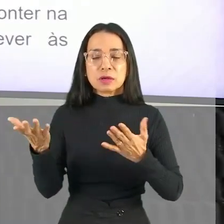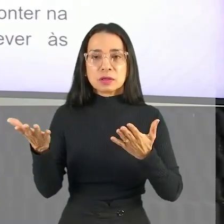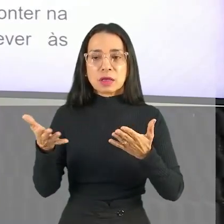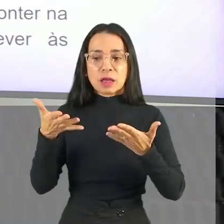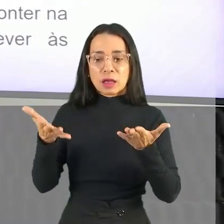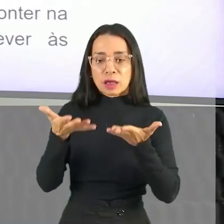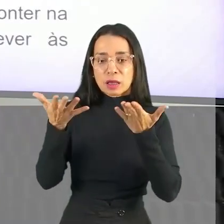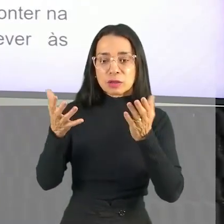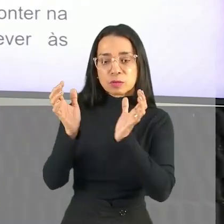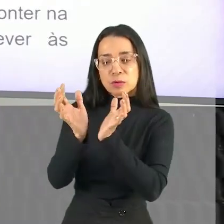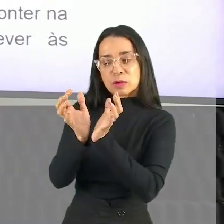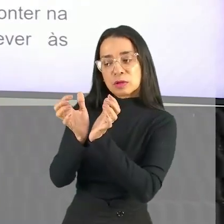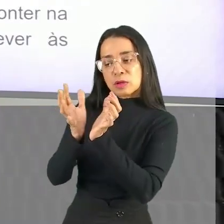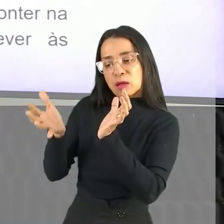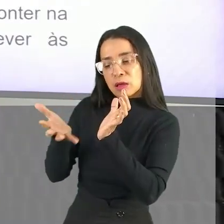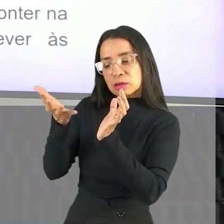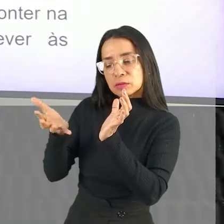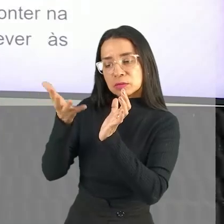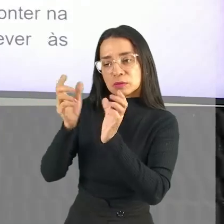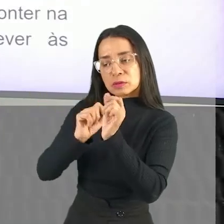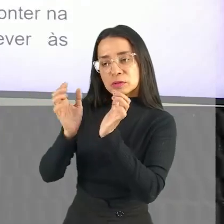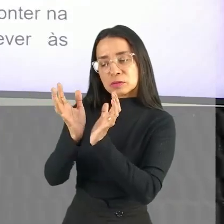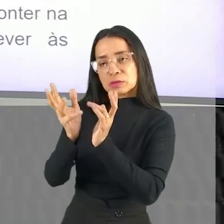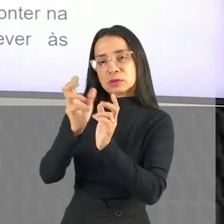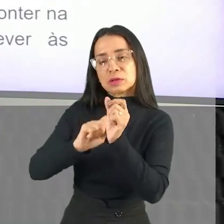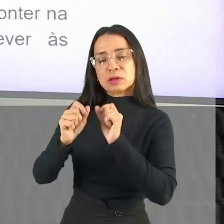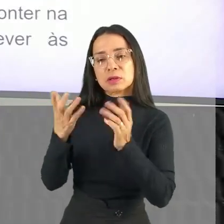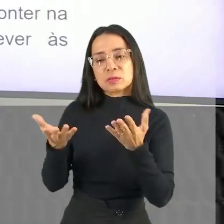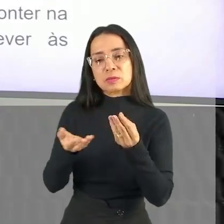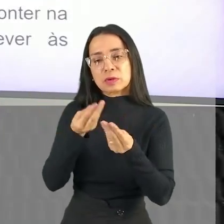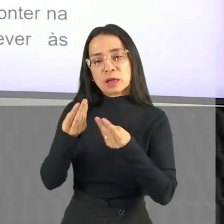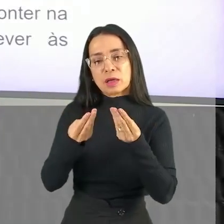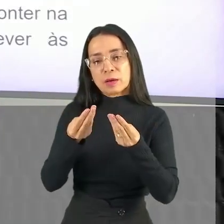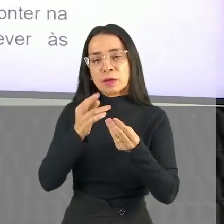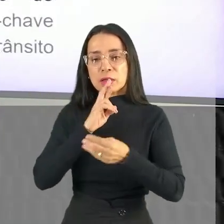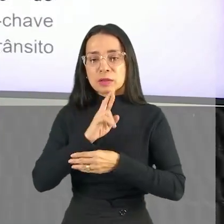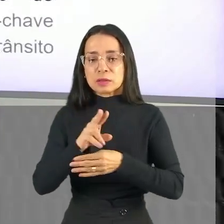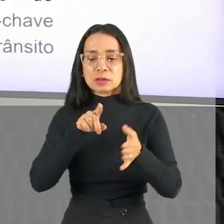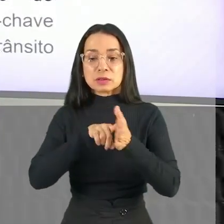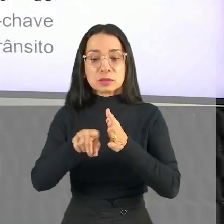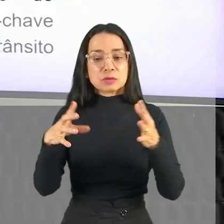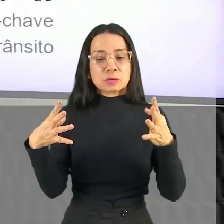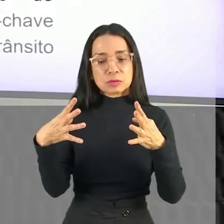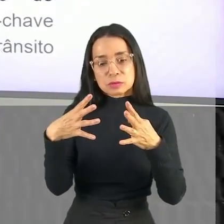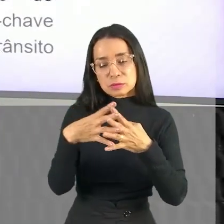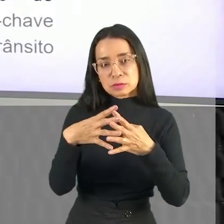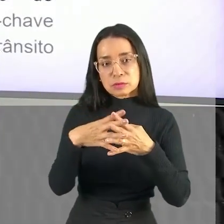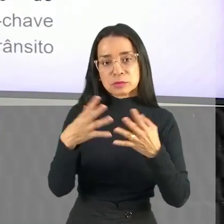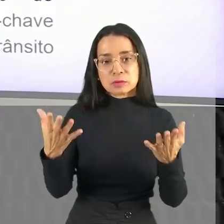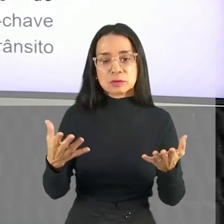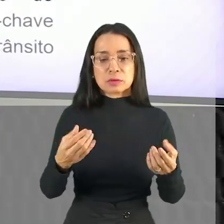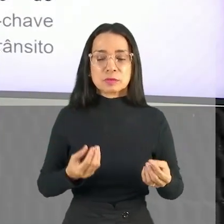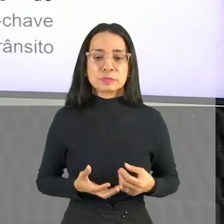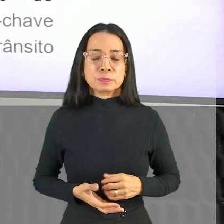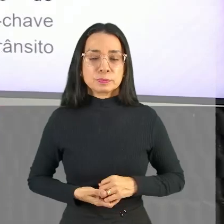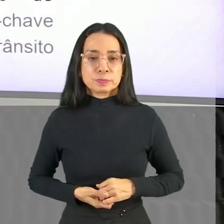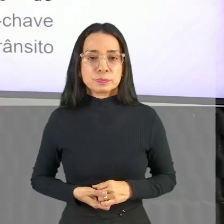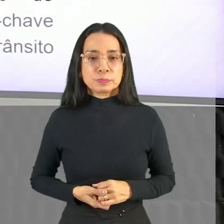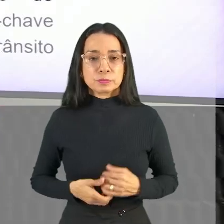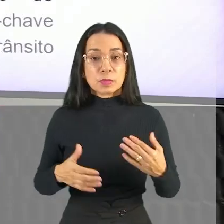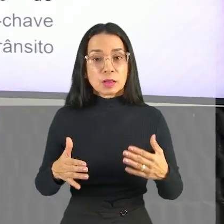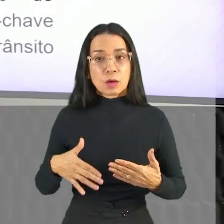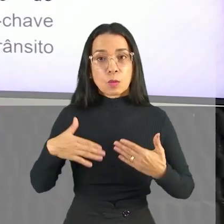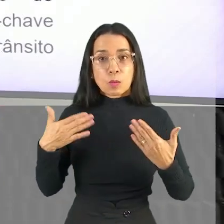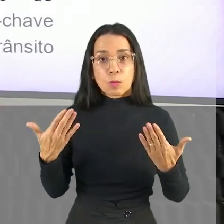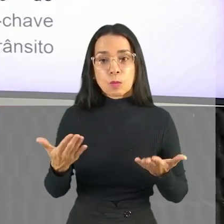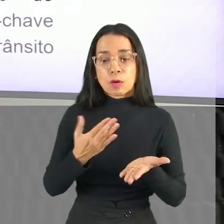otimismo e mais capacidade para resolver depois as questões mais complexas. E aí, qual é o ponto de partida,